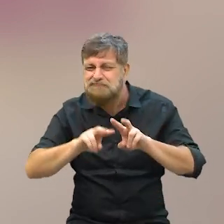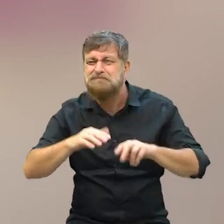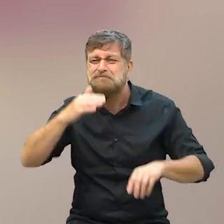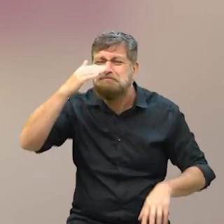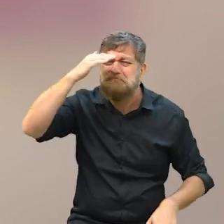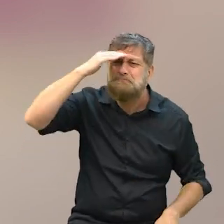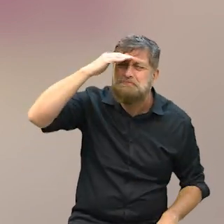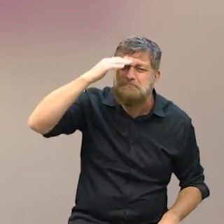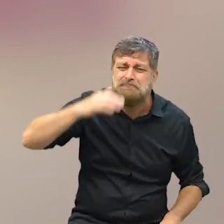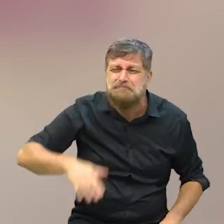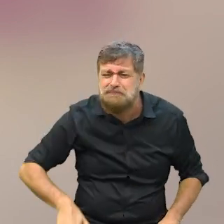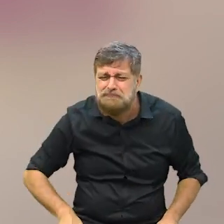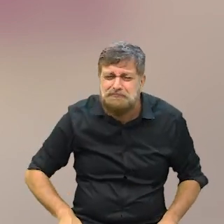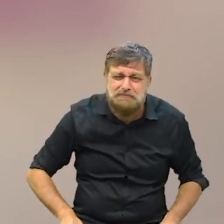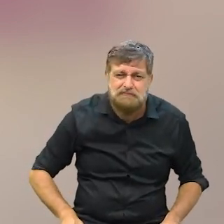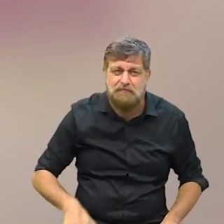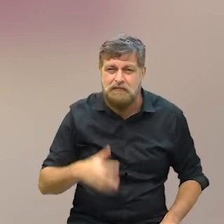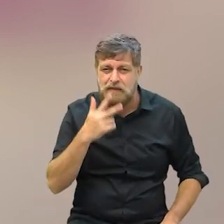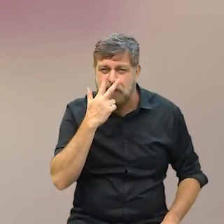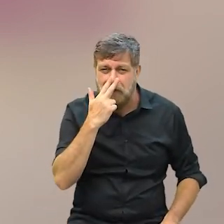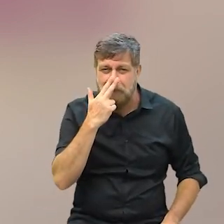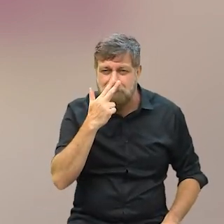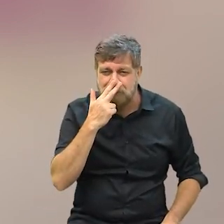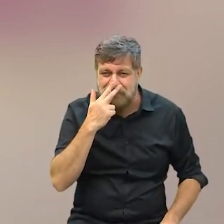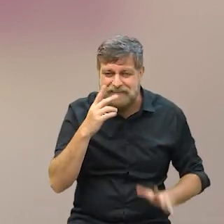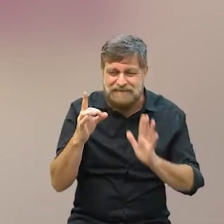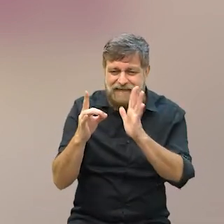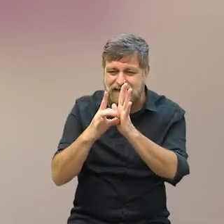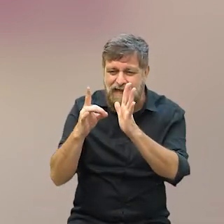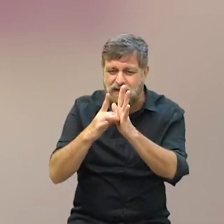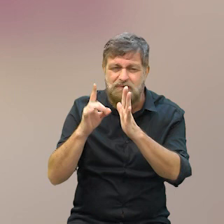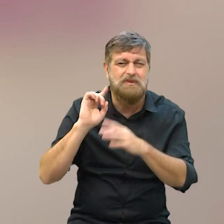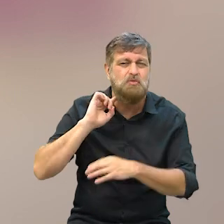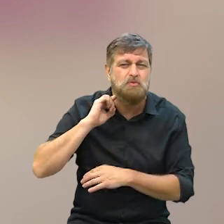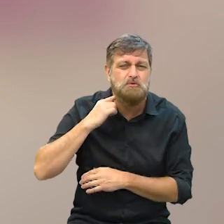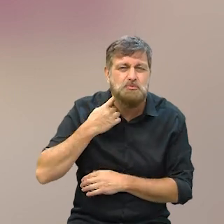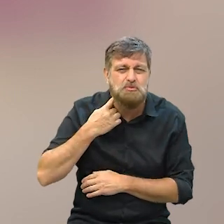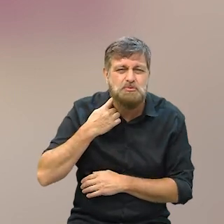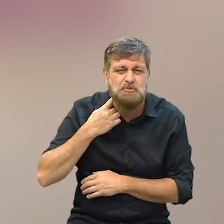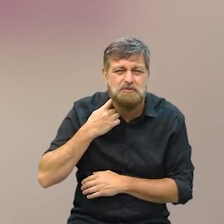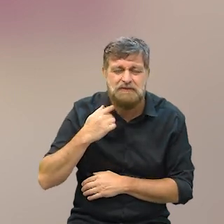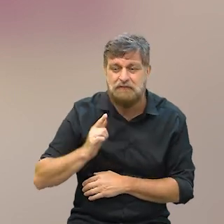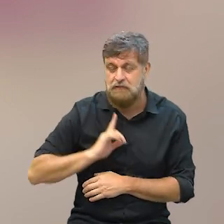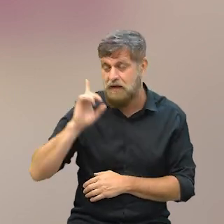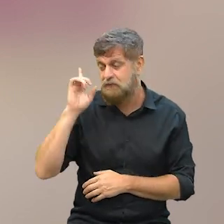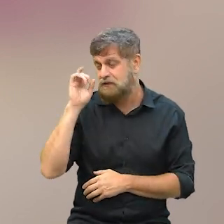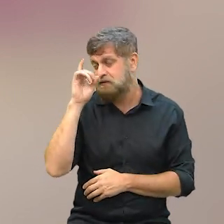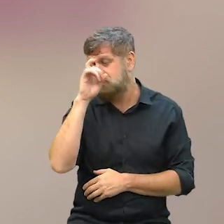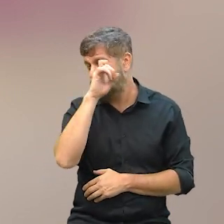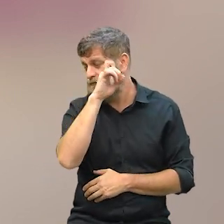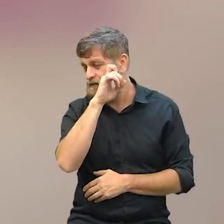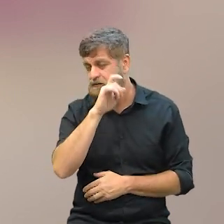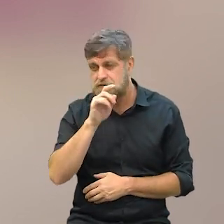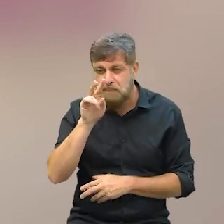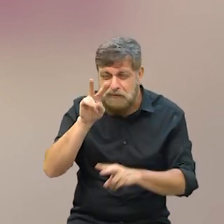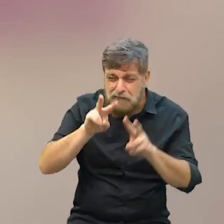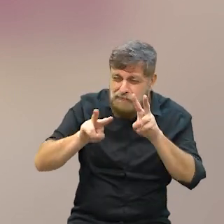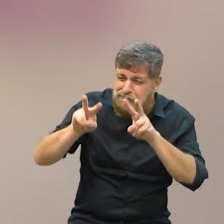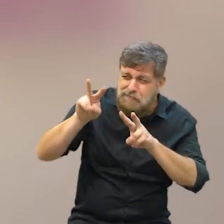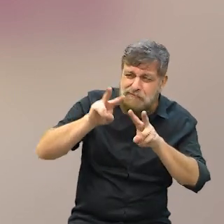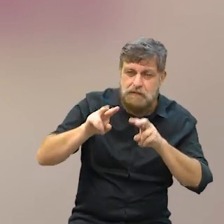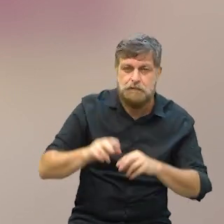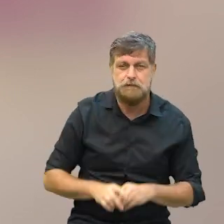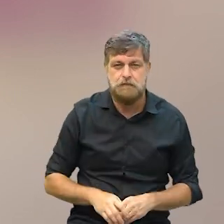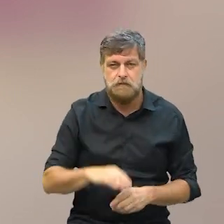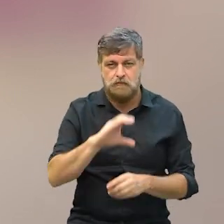enxergar e a pessoa percebe, parece um vidro sujo na frente do olho e começa a dificultar a visão.